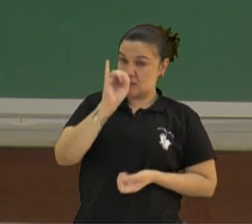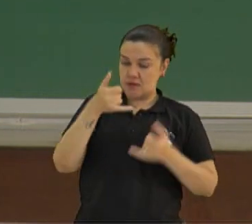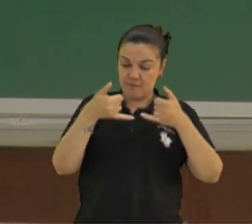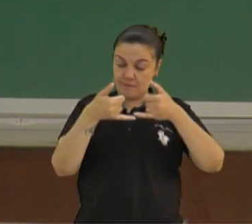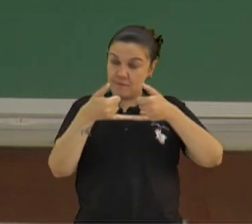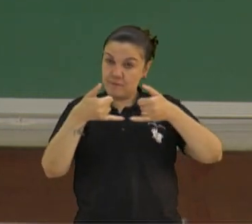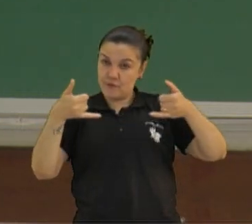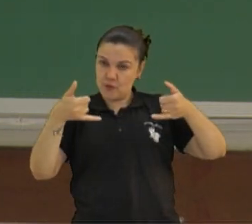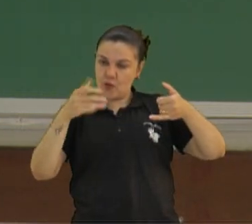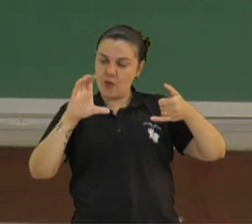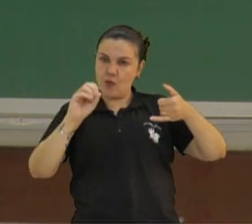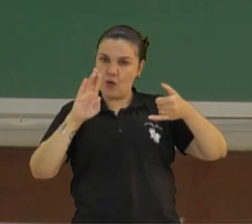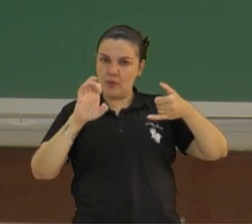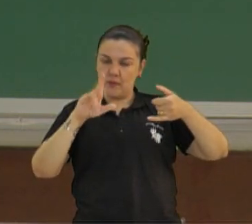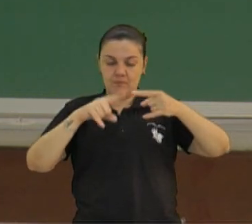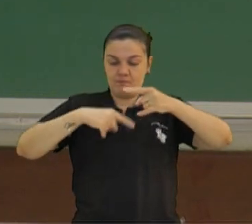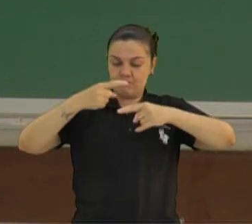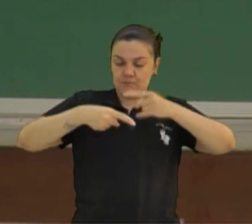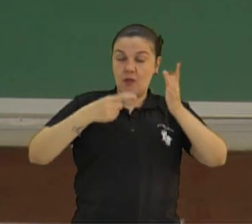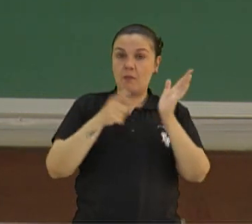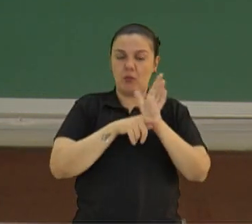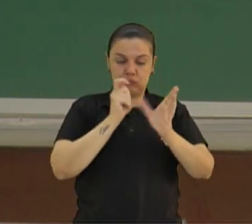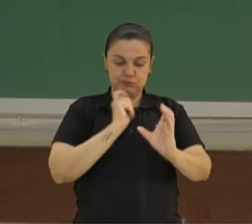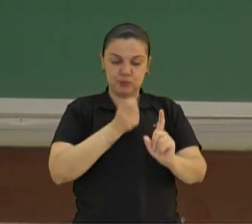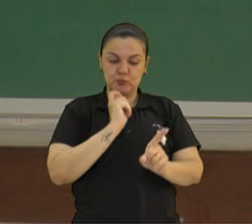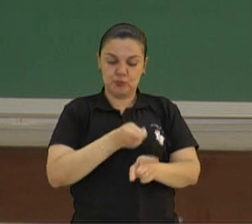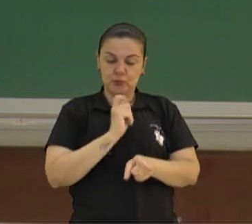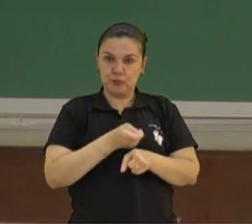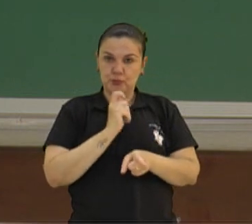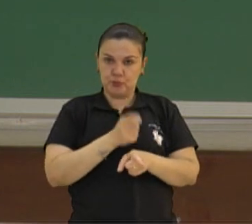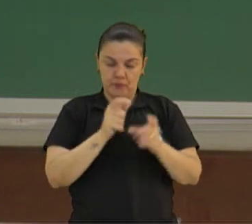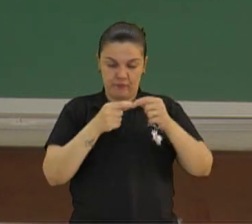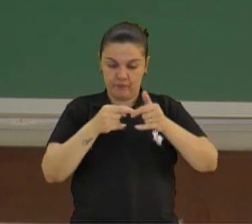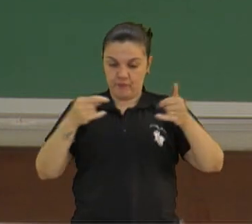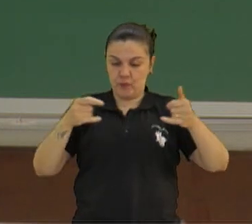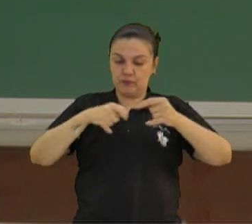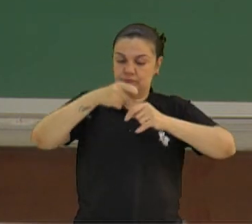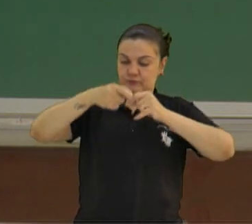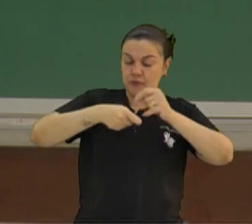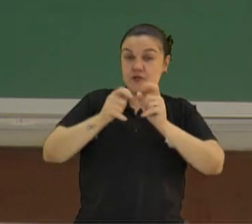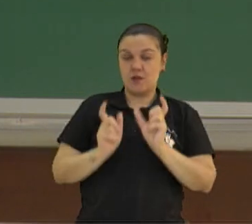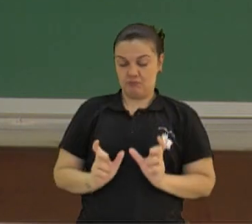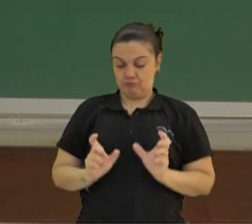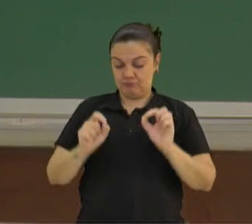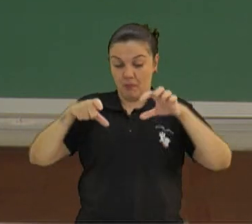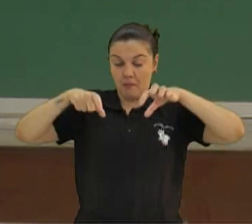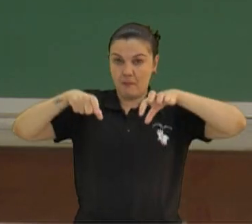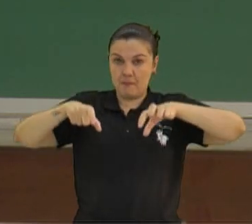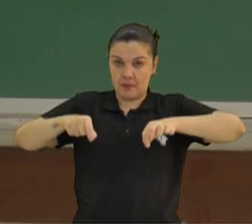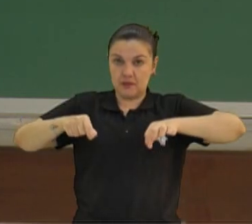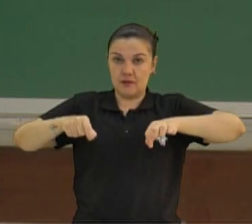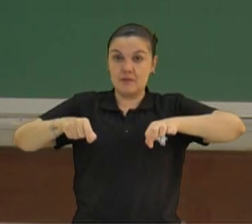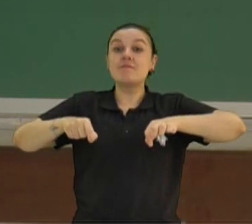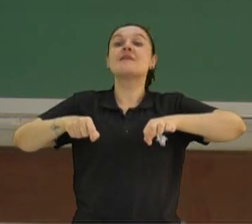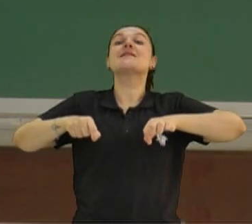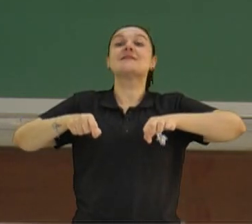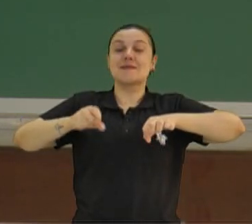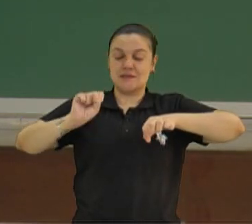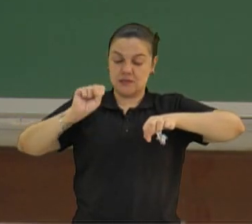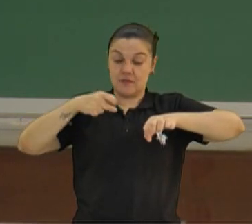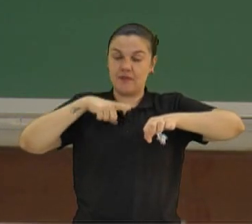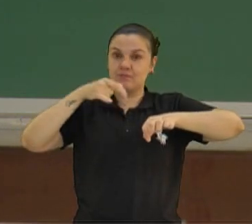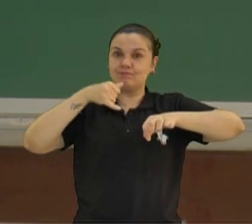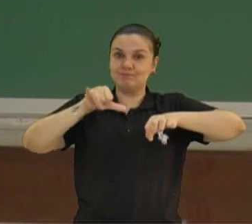fio e enrolar num prego, se você ligar esses fios numa bateria, pessoal, vai circular uma